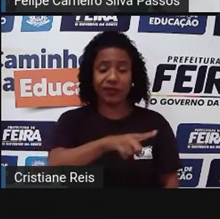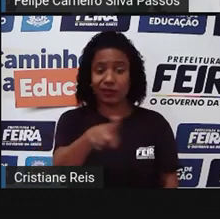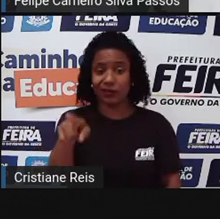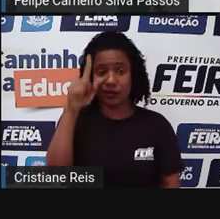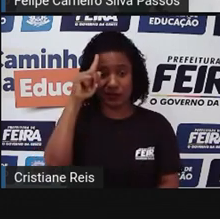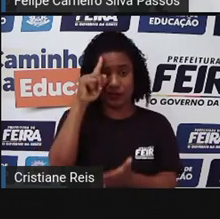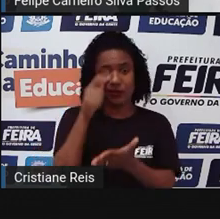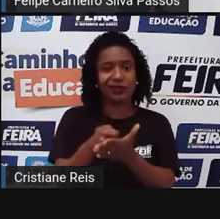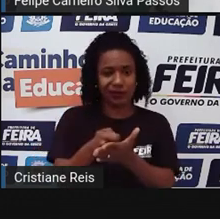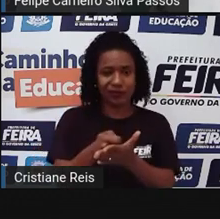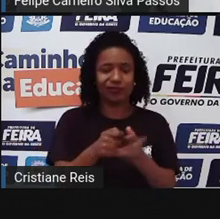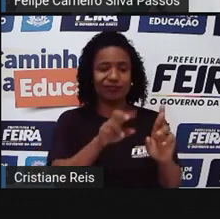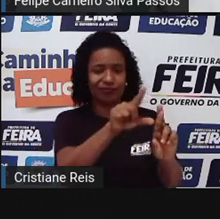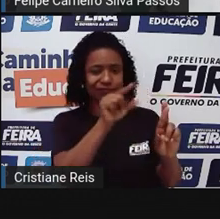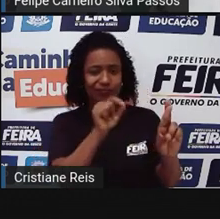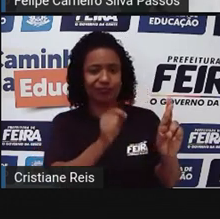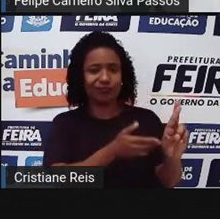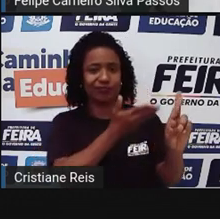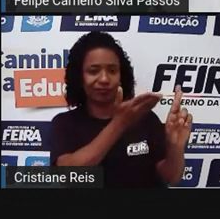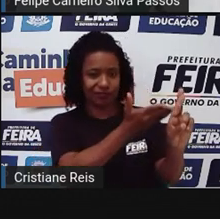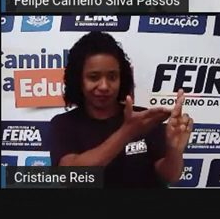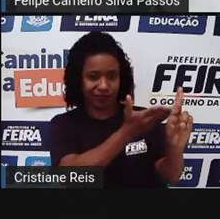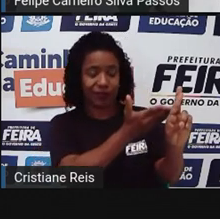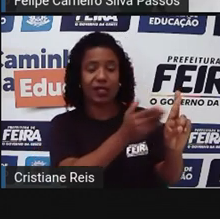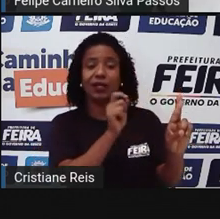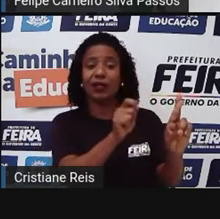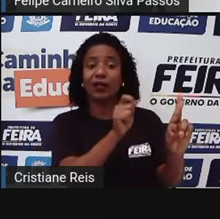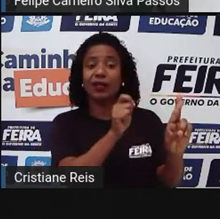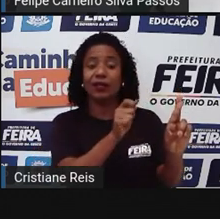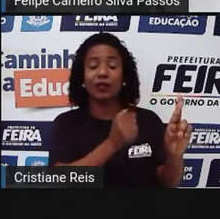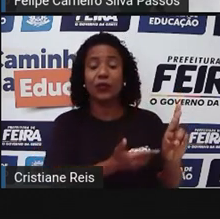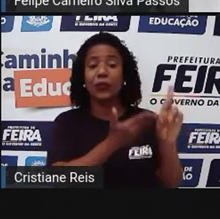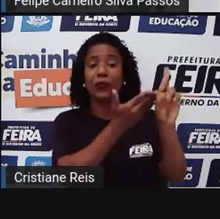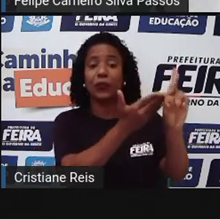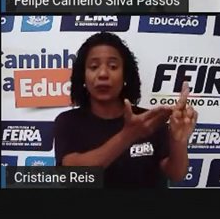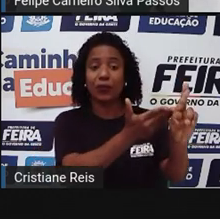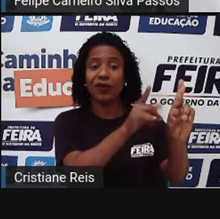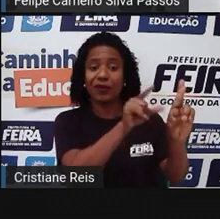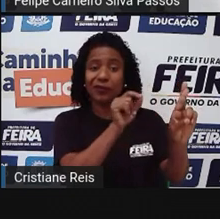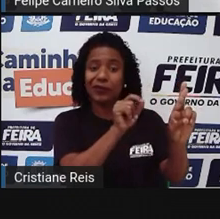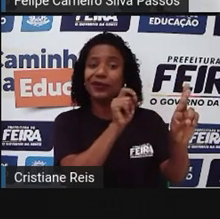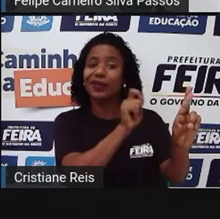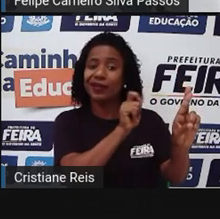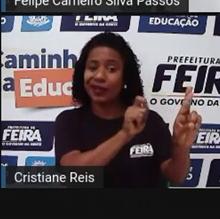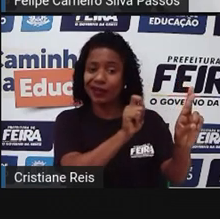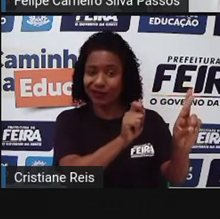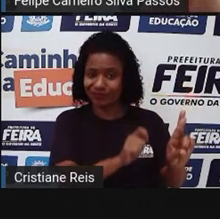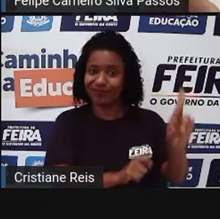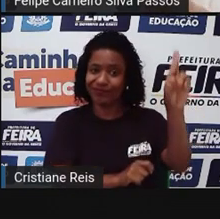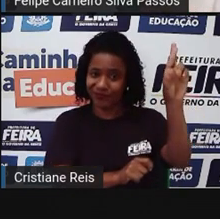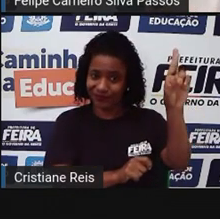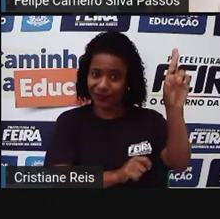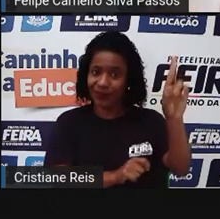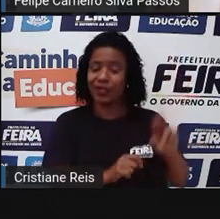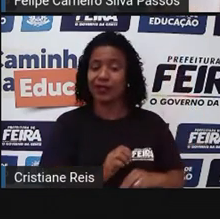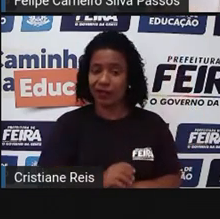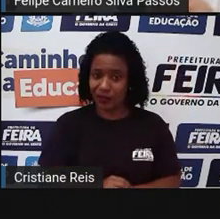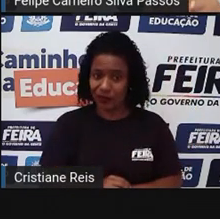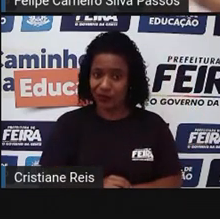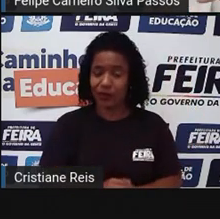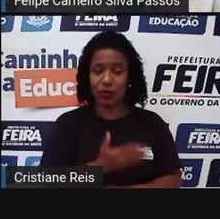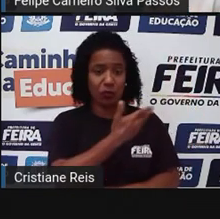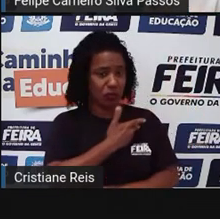bom prestar atenção nos representantes legais, né, nos representantes políticos, porque eles podem mudar isso